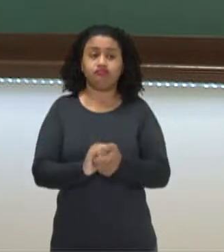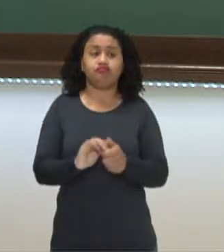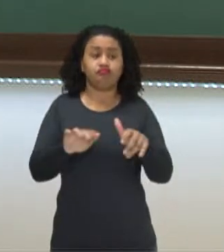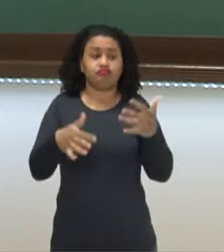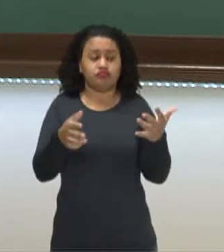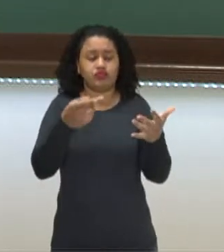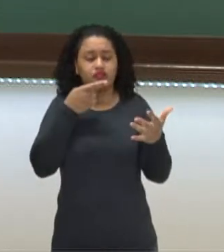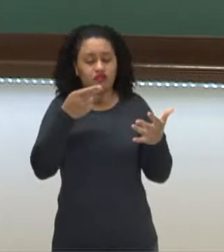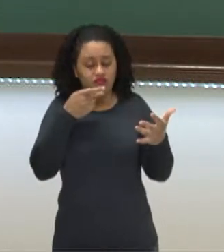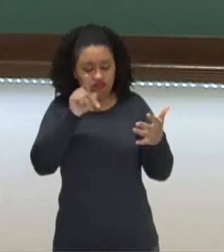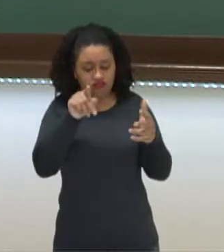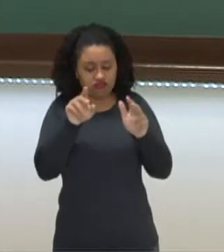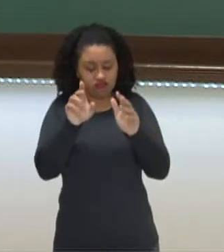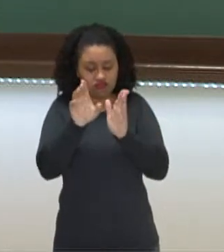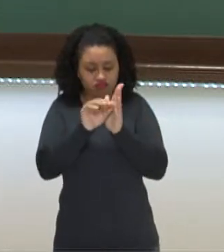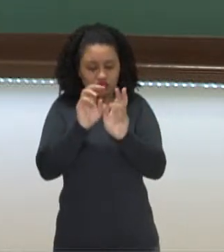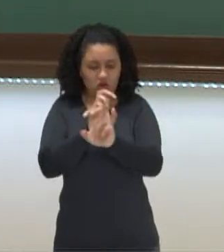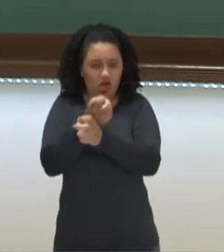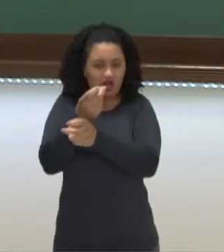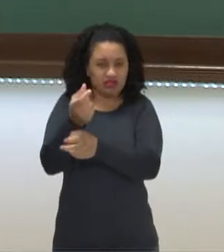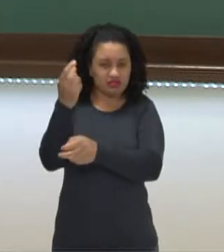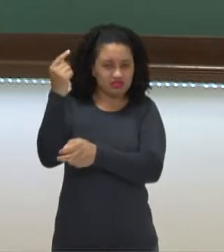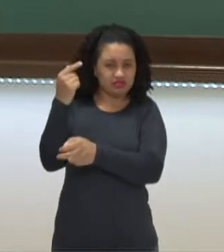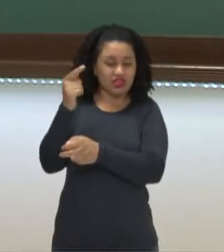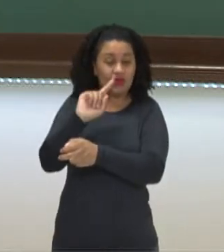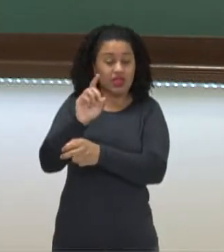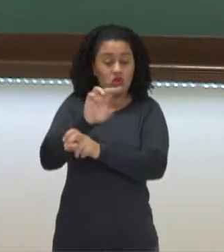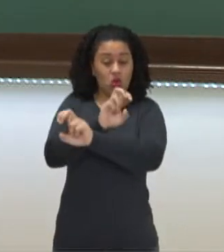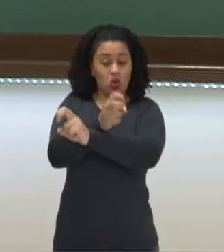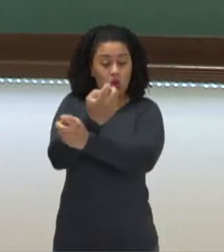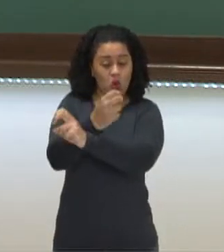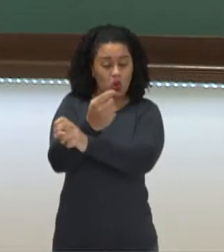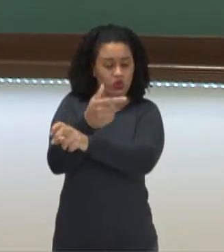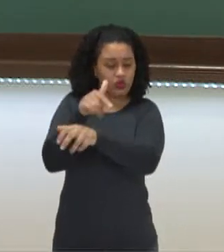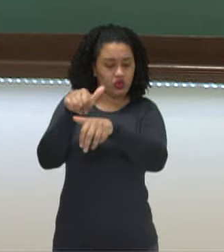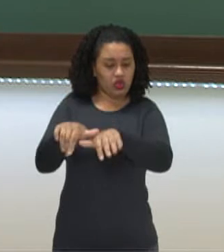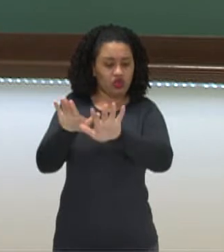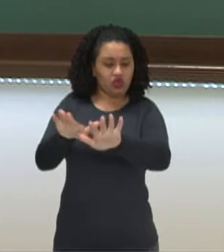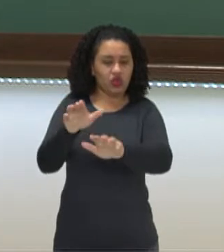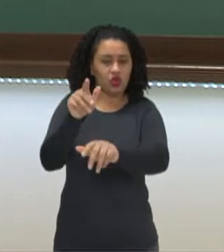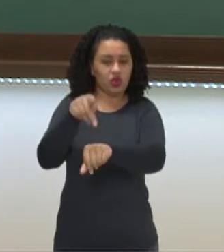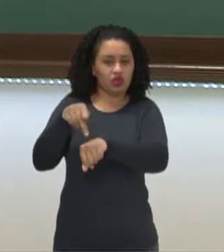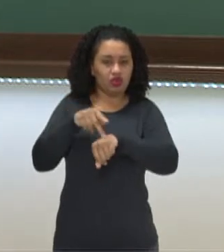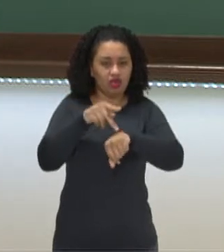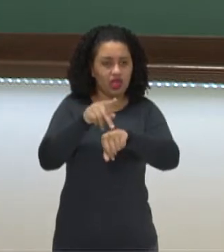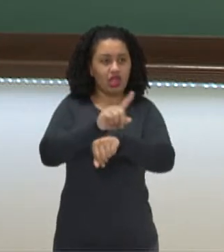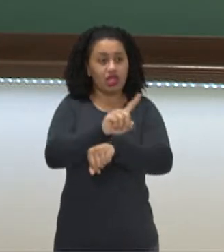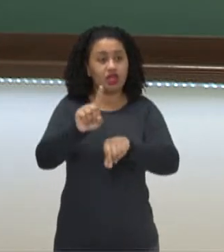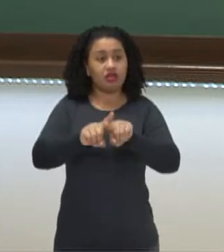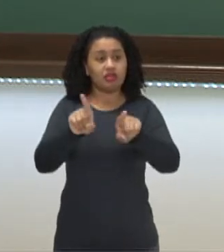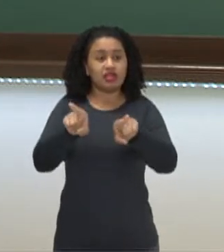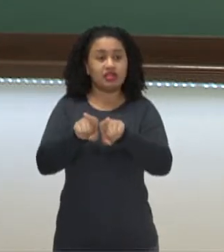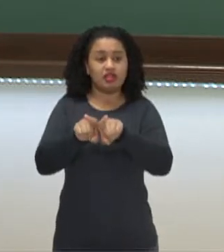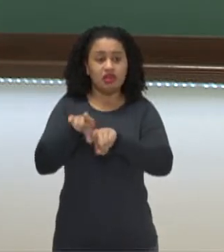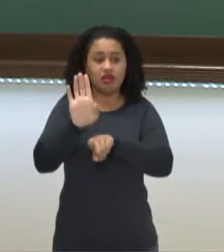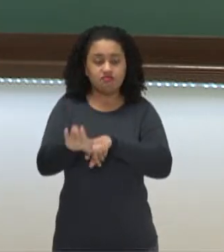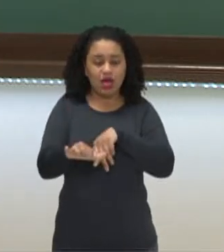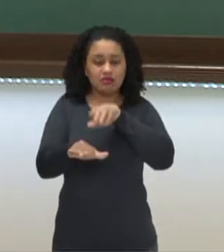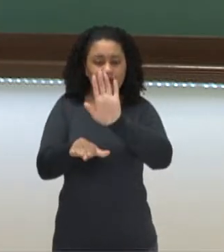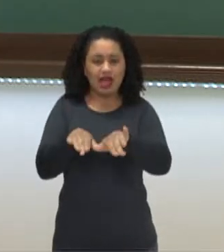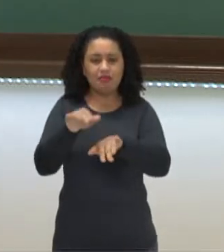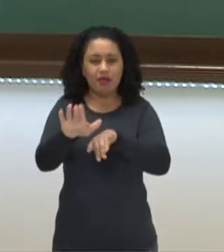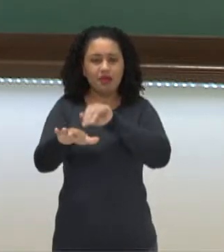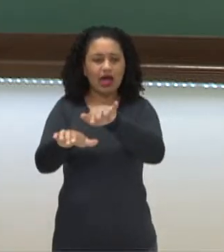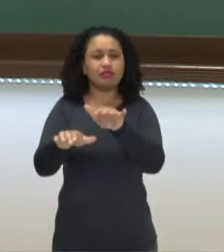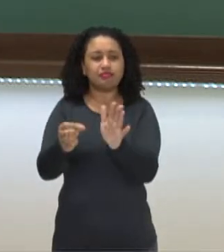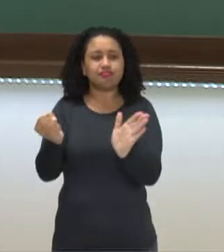em fósseis, não são apenas esqueletos que ficaram preservados em rochas, mas também pegadas,